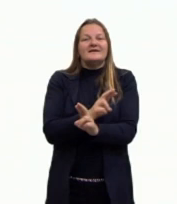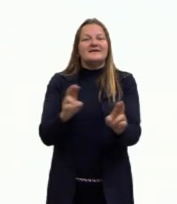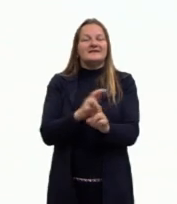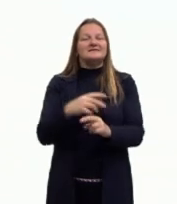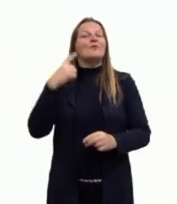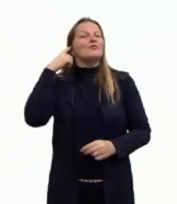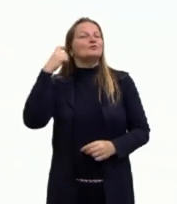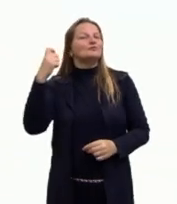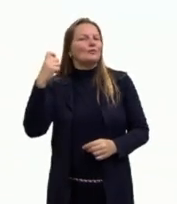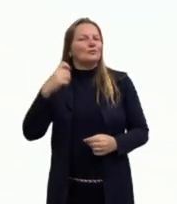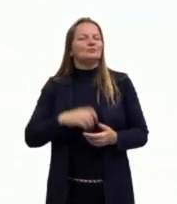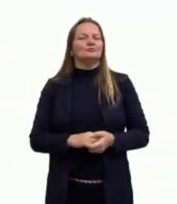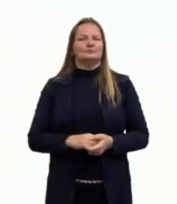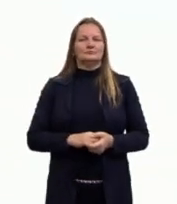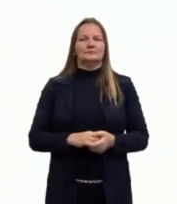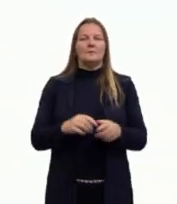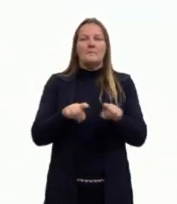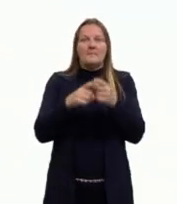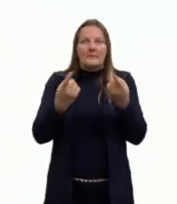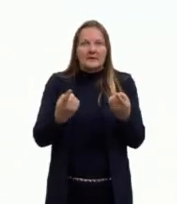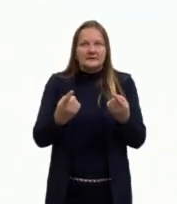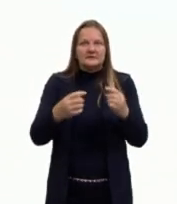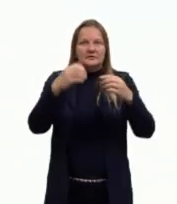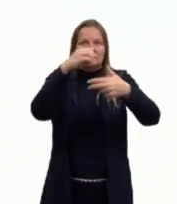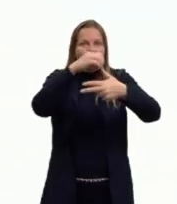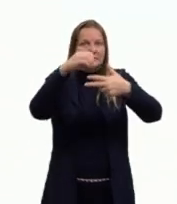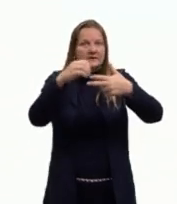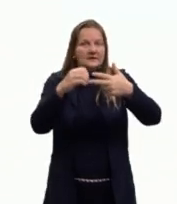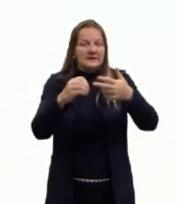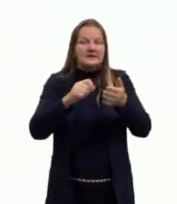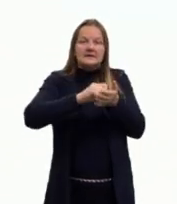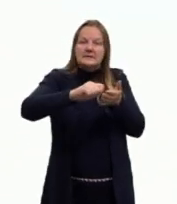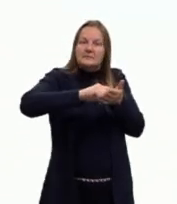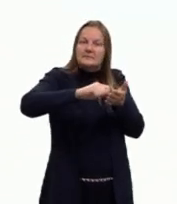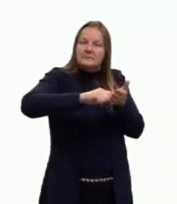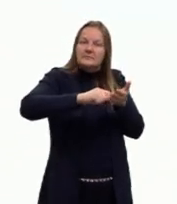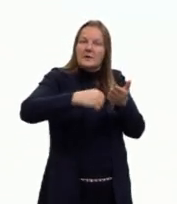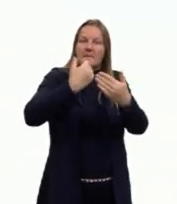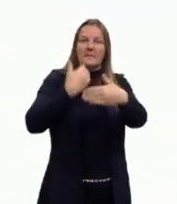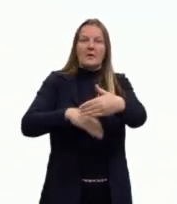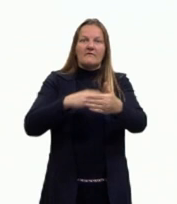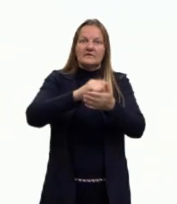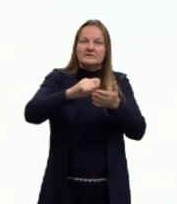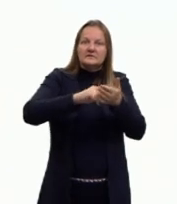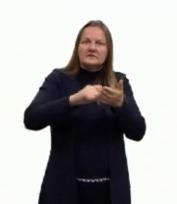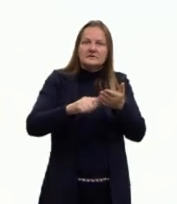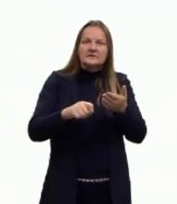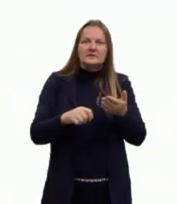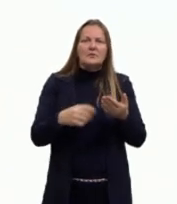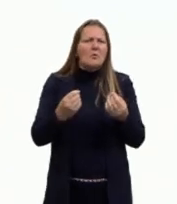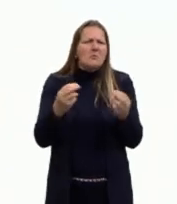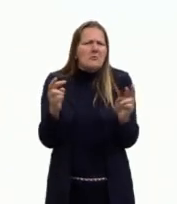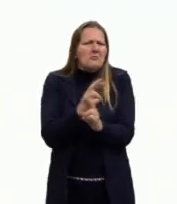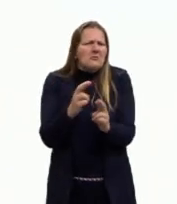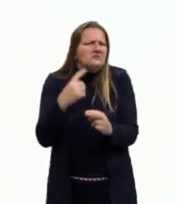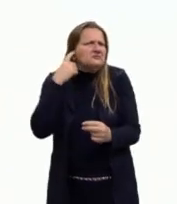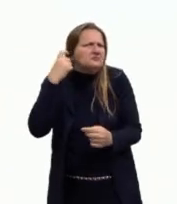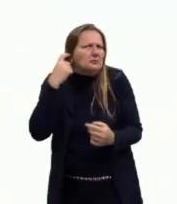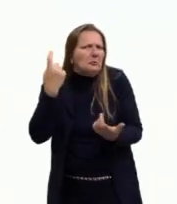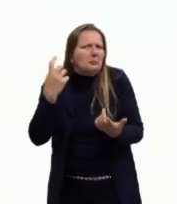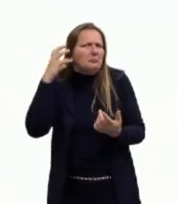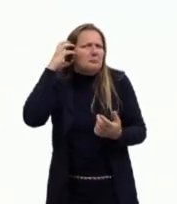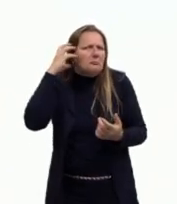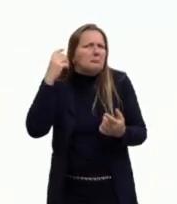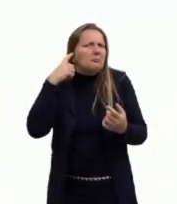o som mas como o Enem ele é uma prova escrita fica meio difícil a gente pensar aí na relação do som